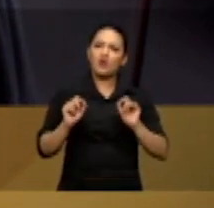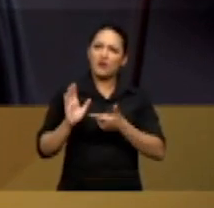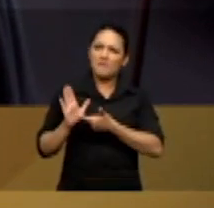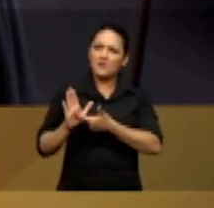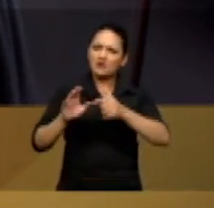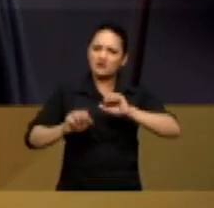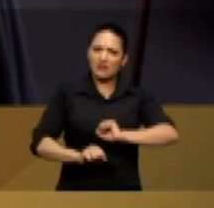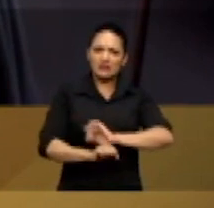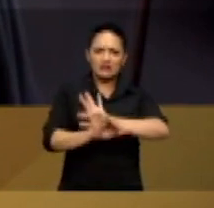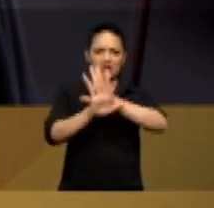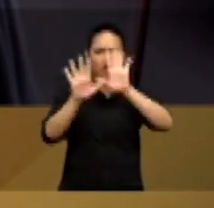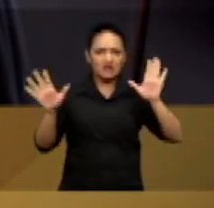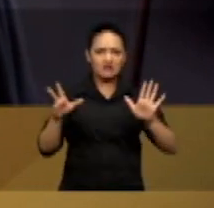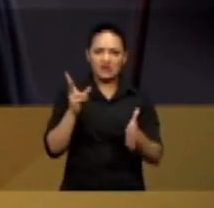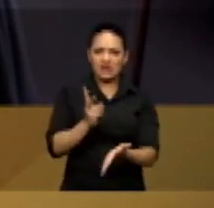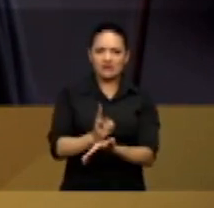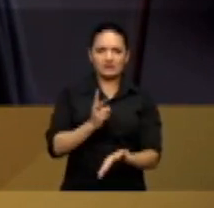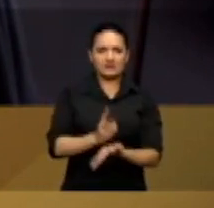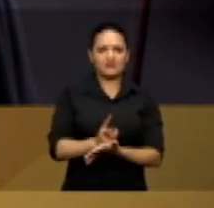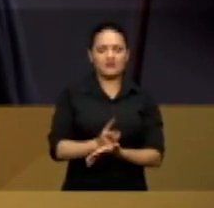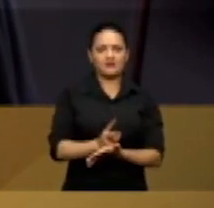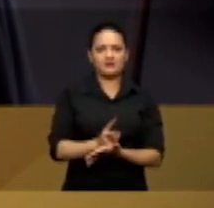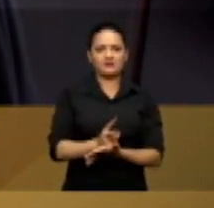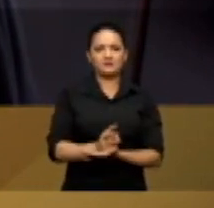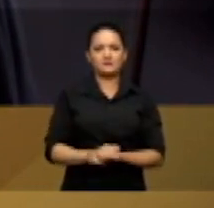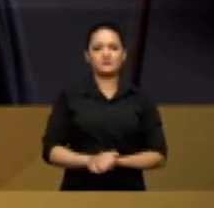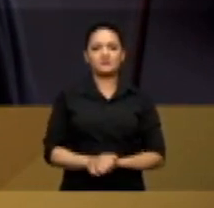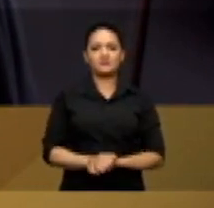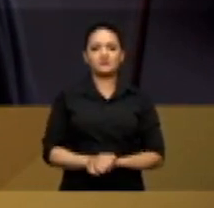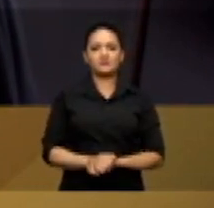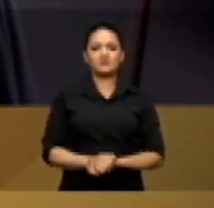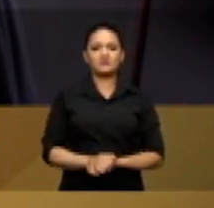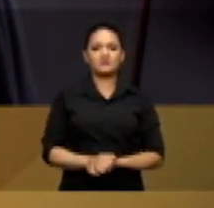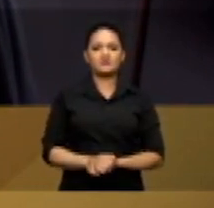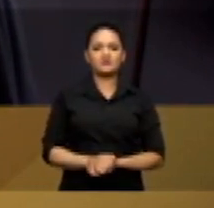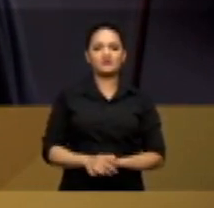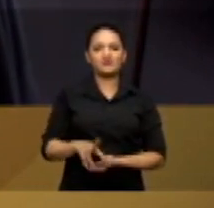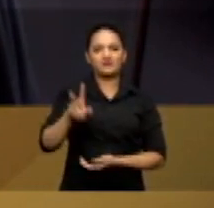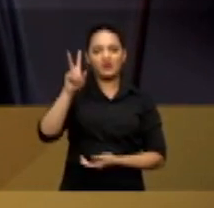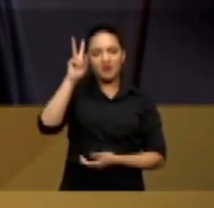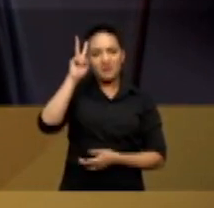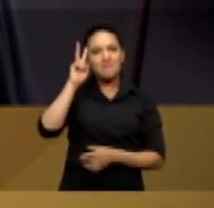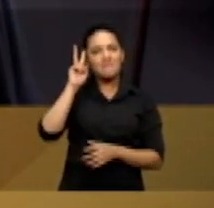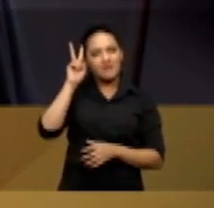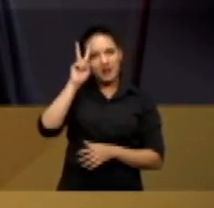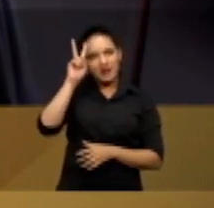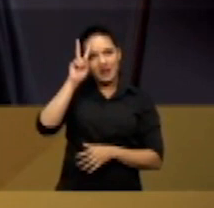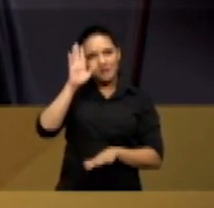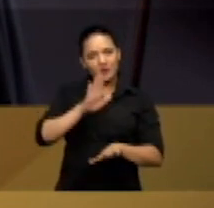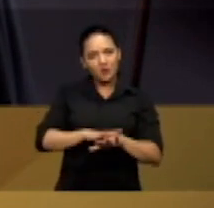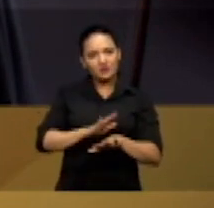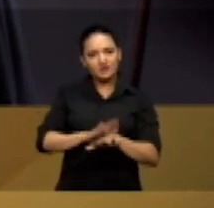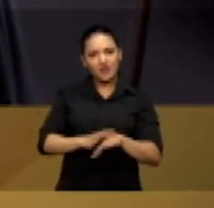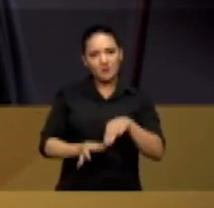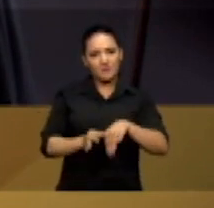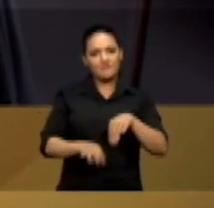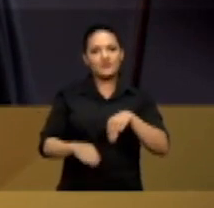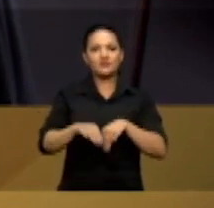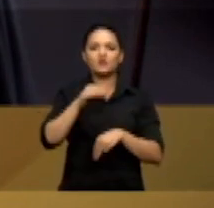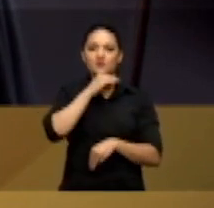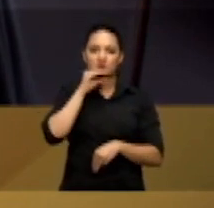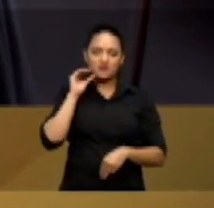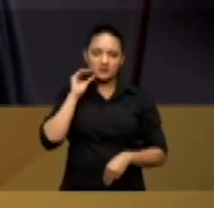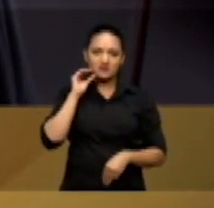transparência remonta, não por coincidência, ao tempo de Sua Excelência, o ministro Celso de Mello Filho,